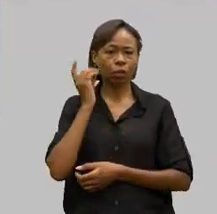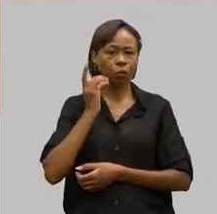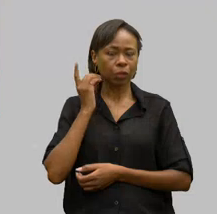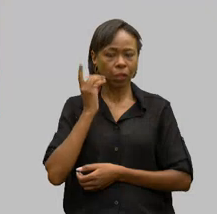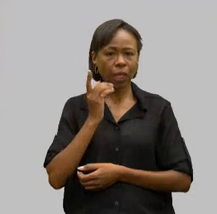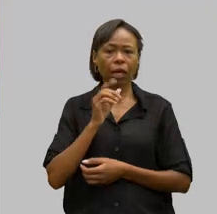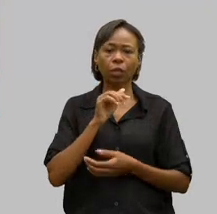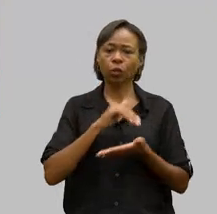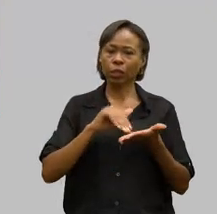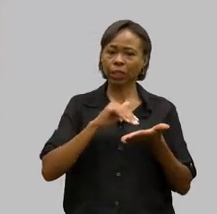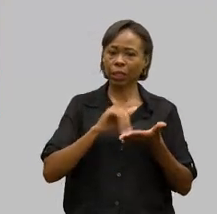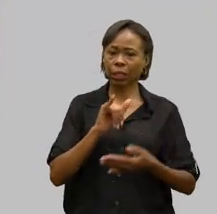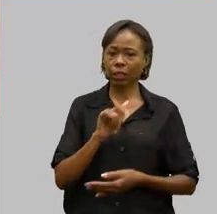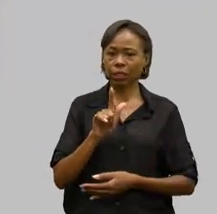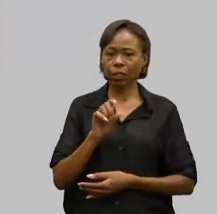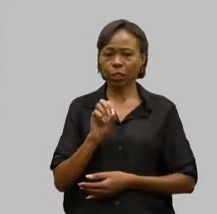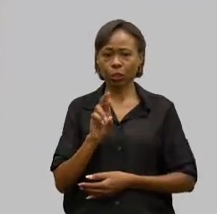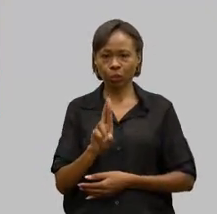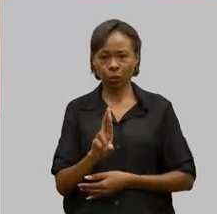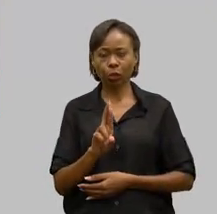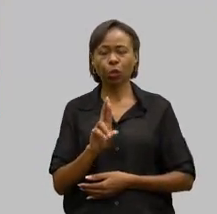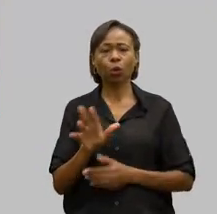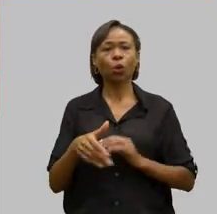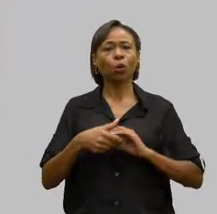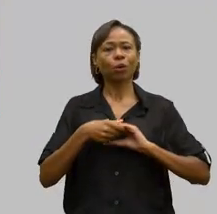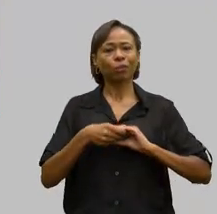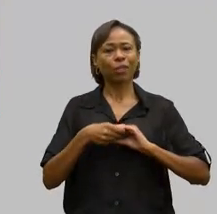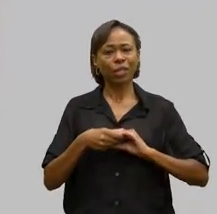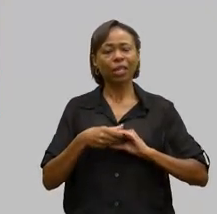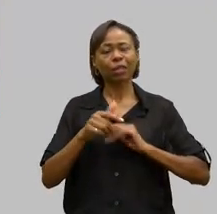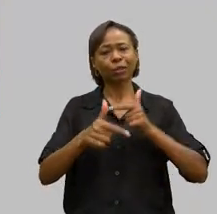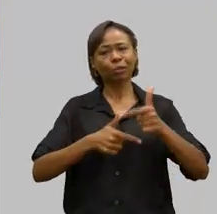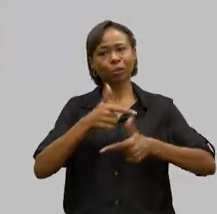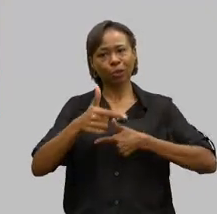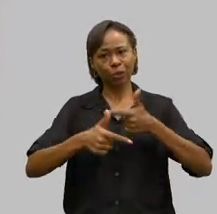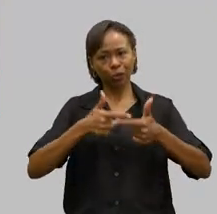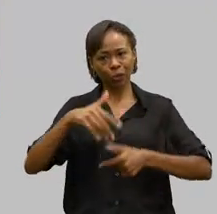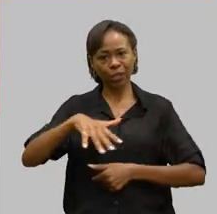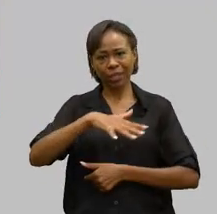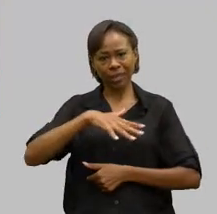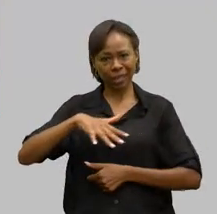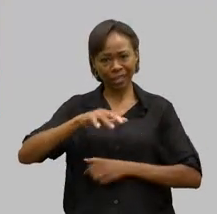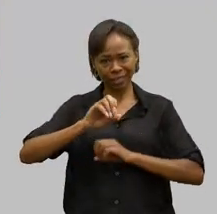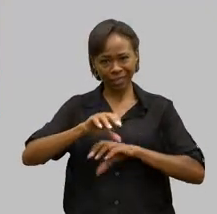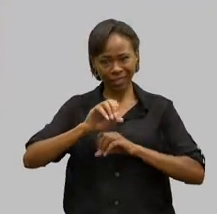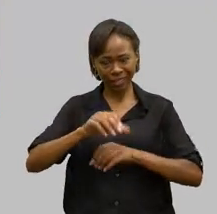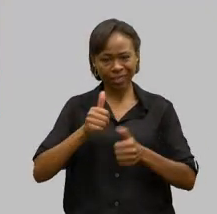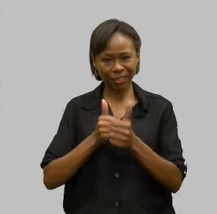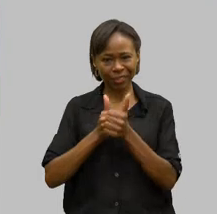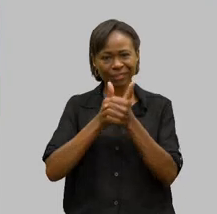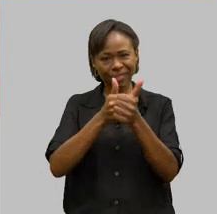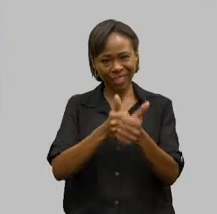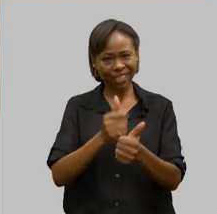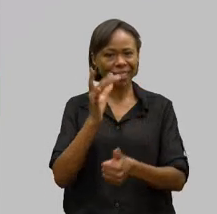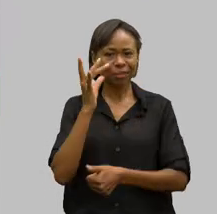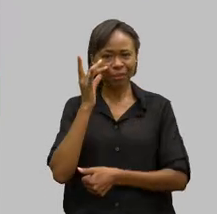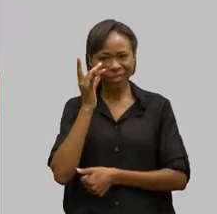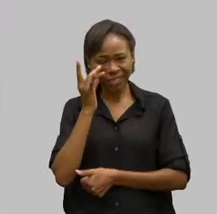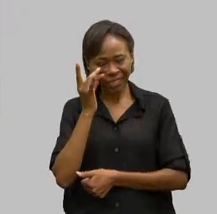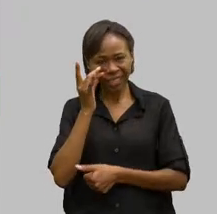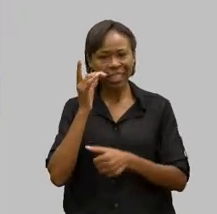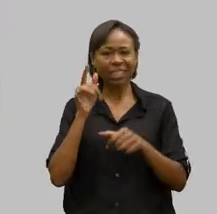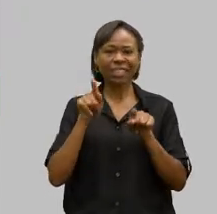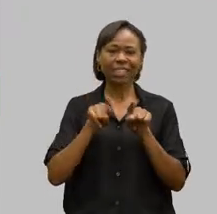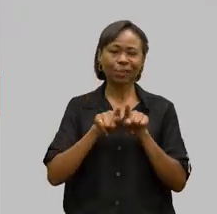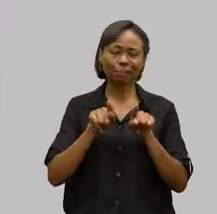Igor, cumprimentar os trabalhadores e trabalhadoras da educação que estão nos acompanhando aqui, que nos acompanham